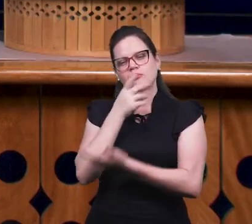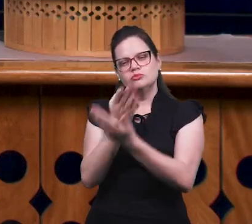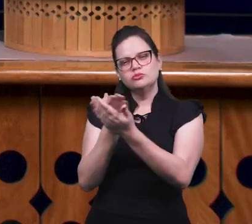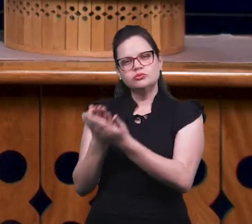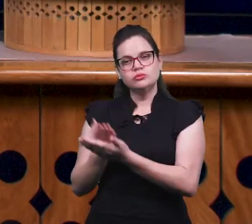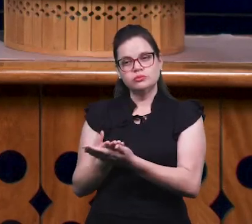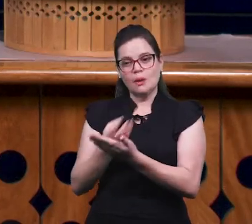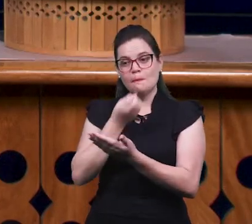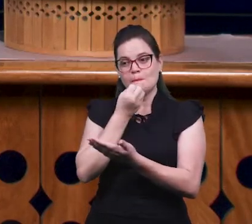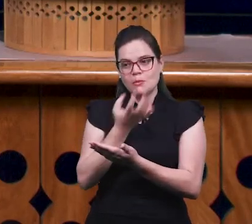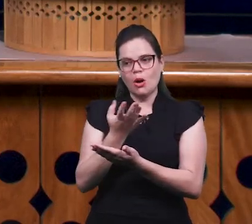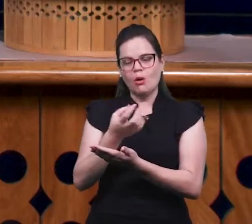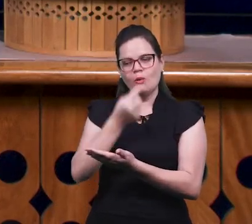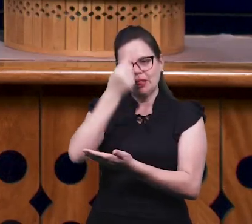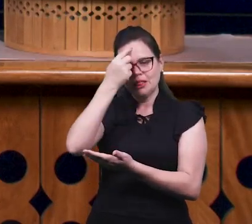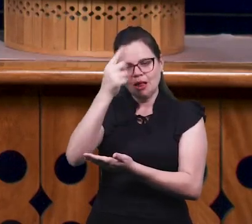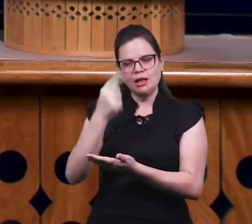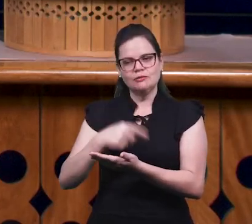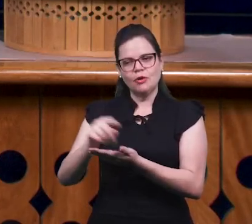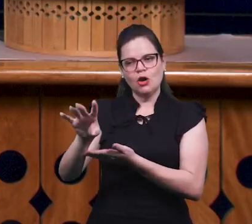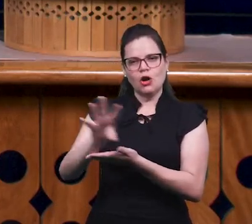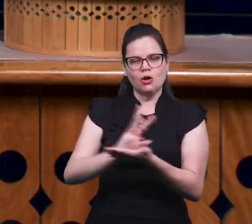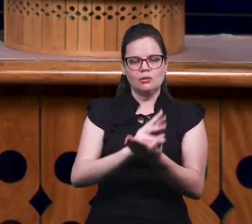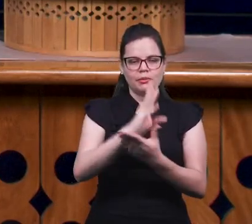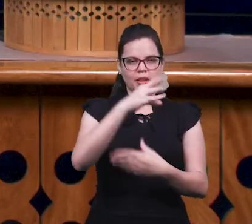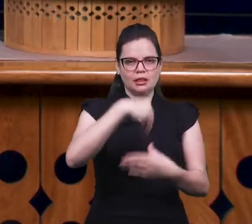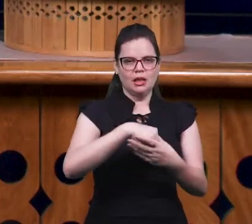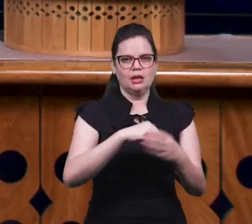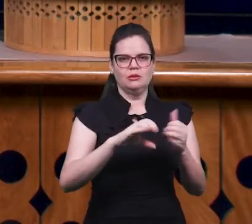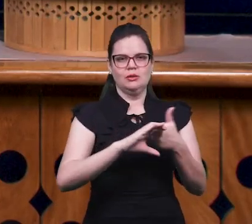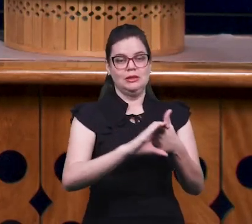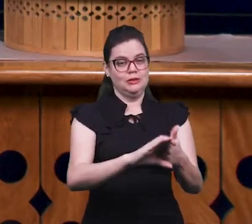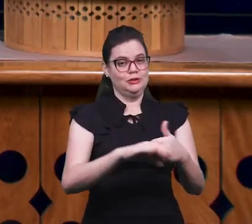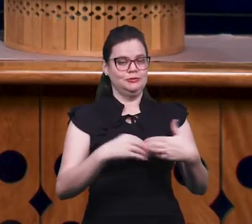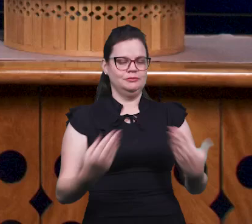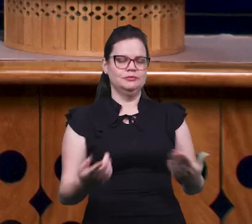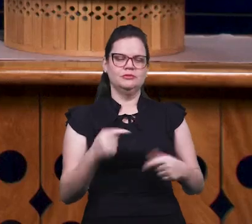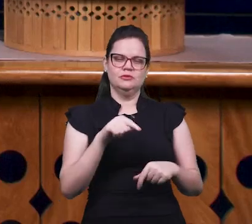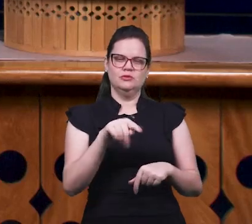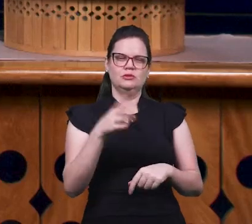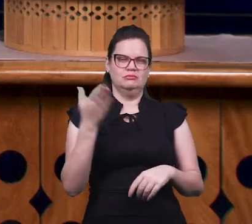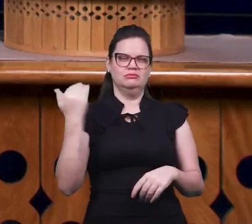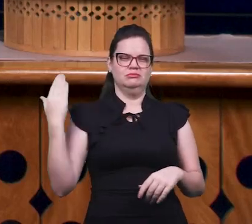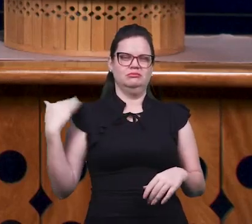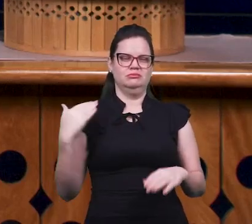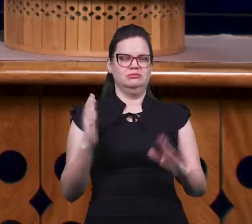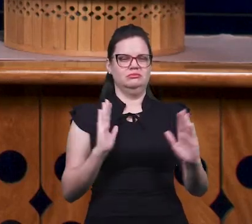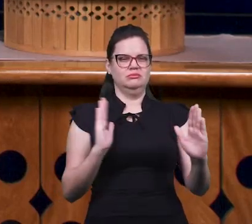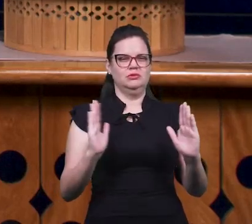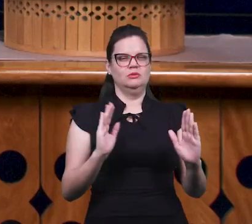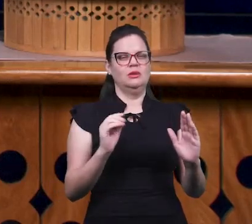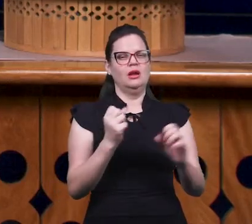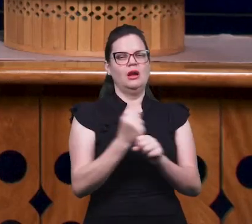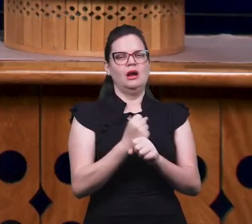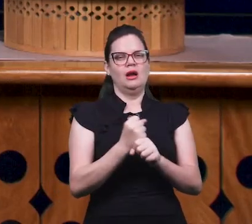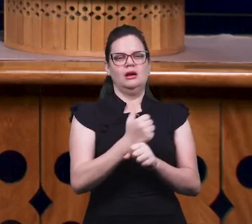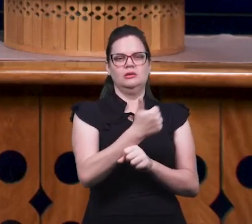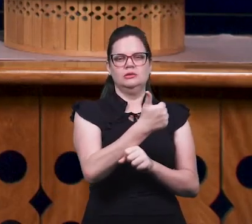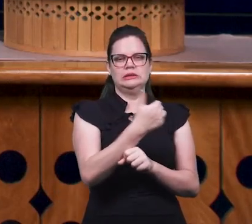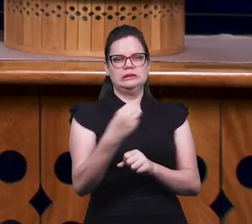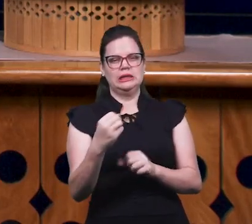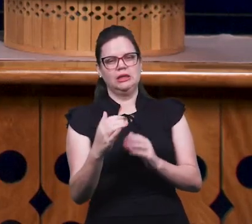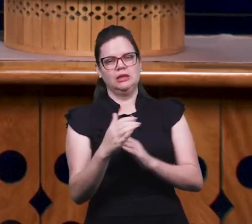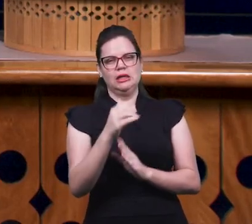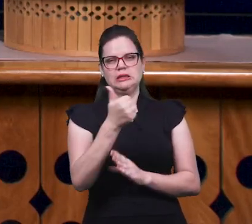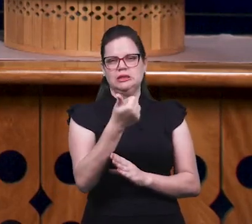ano 160 aproximadamente, que era no início ali, né? Em 100, 160, que ele combateu, falava que a